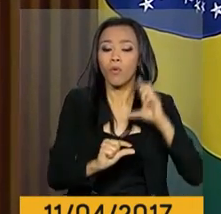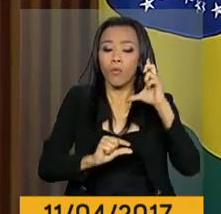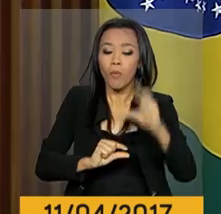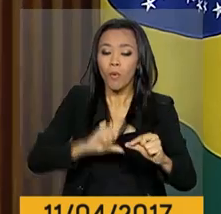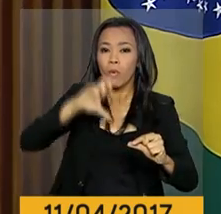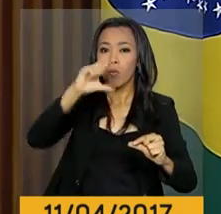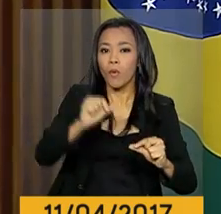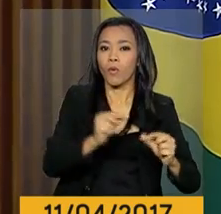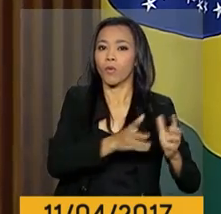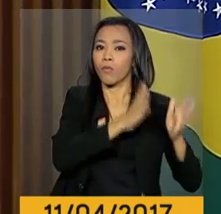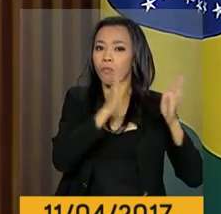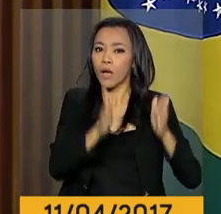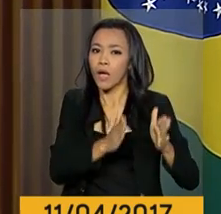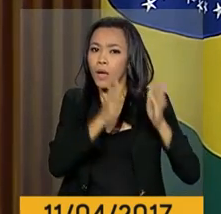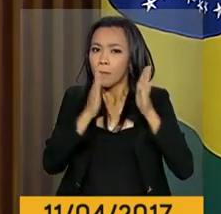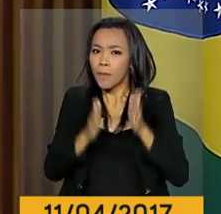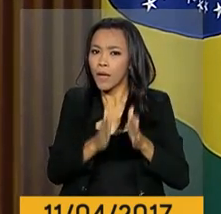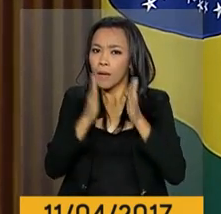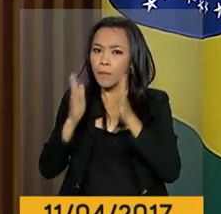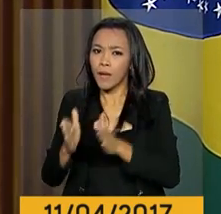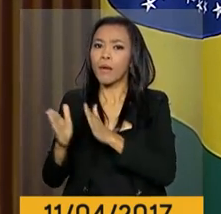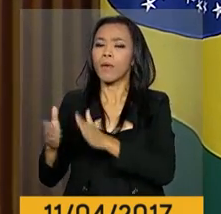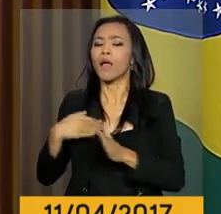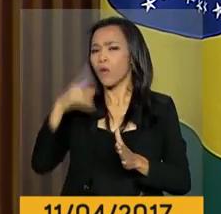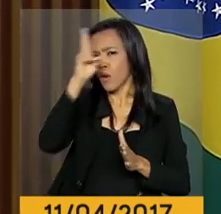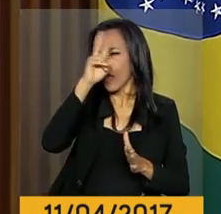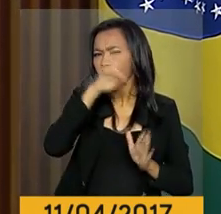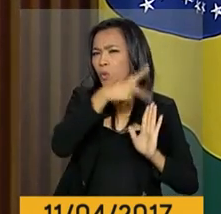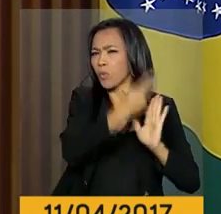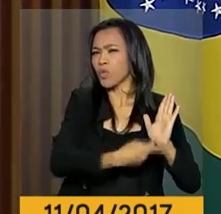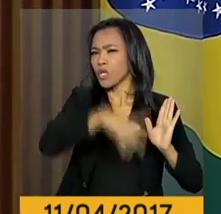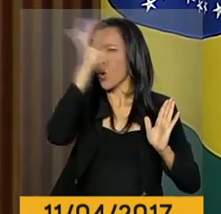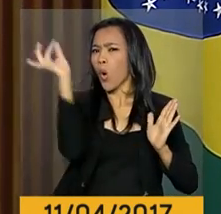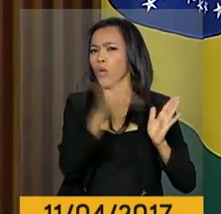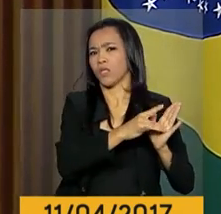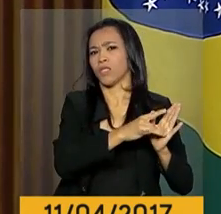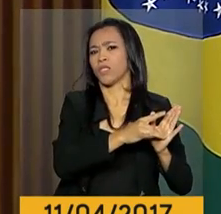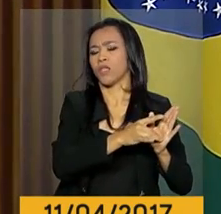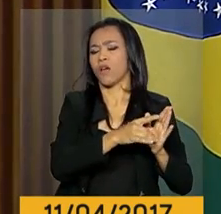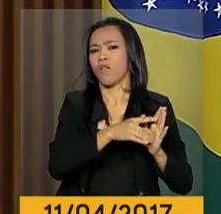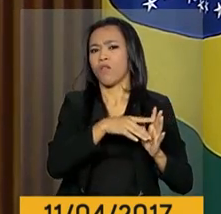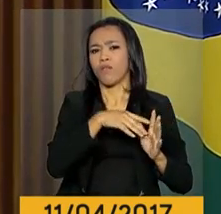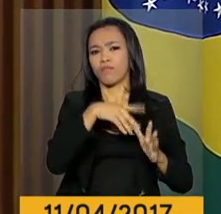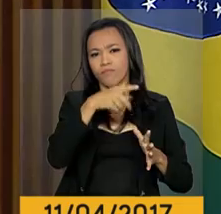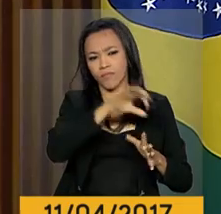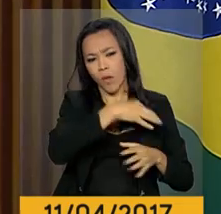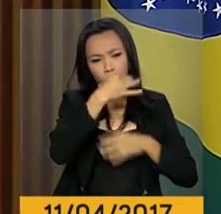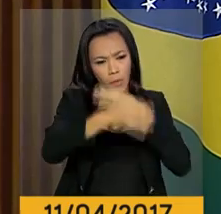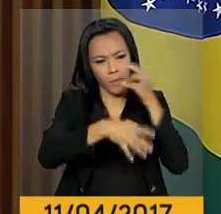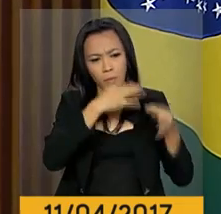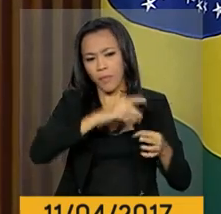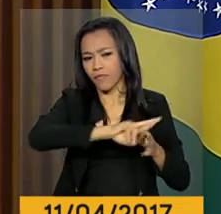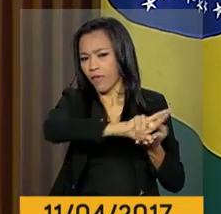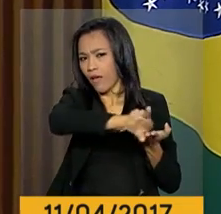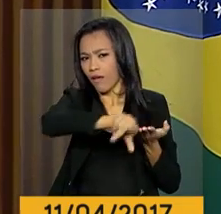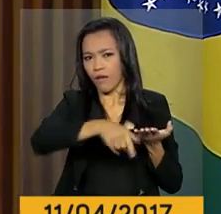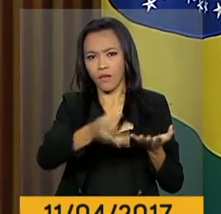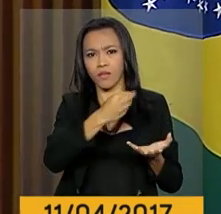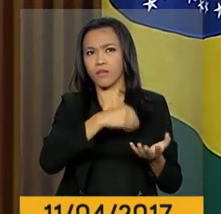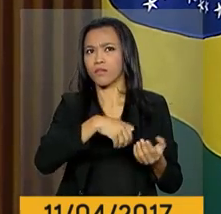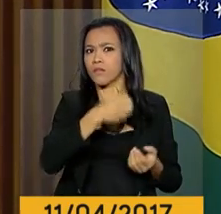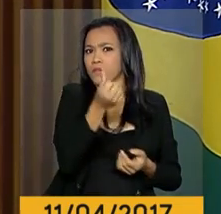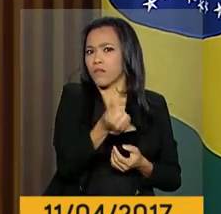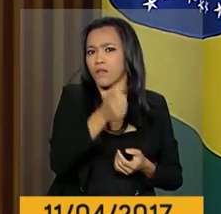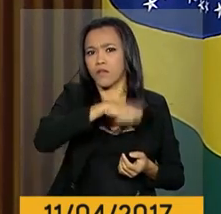confesso que o projeto original que nós mandamos elaborado a várias mãos por mais de 6 8 meses